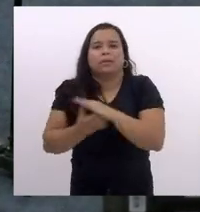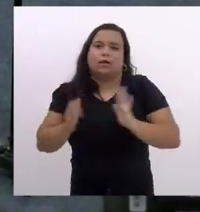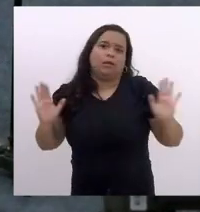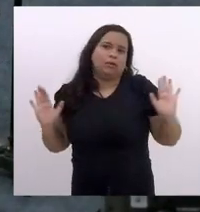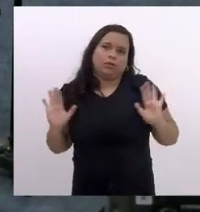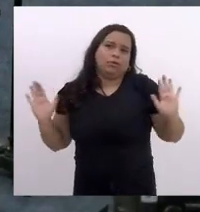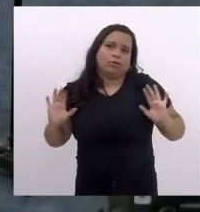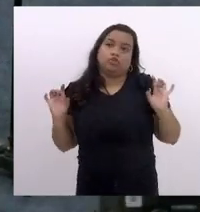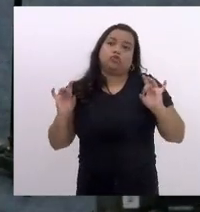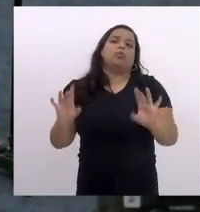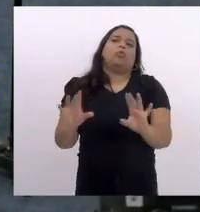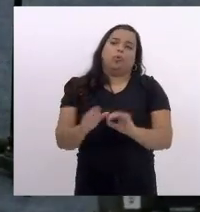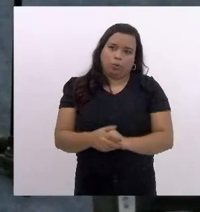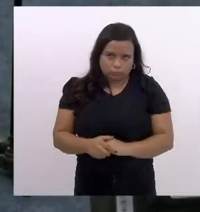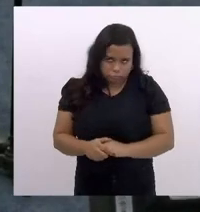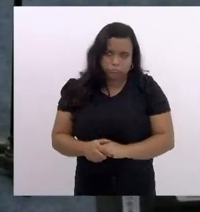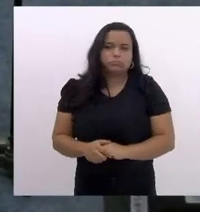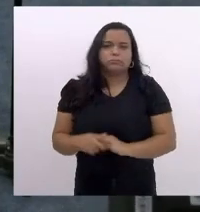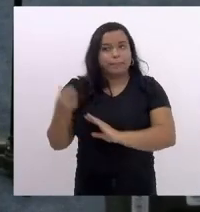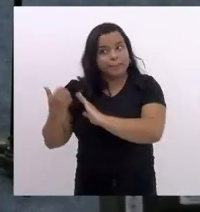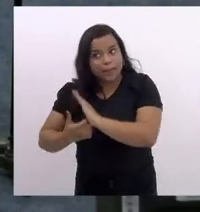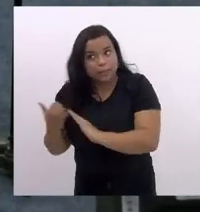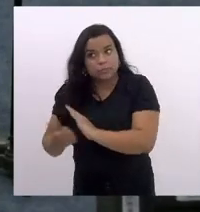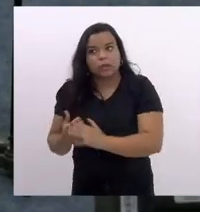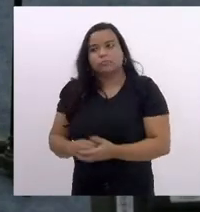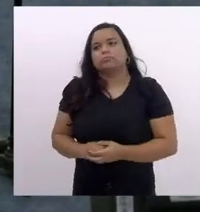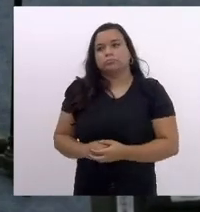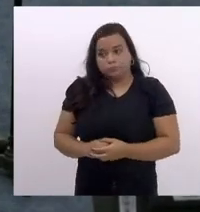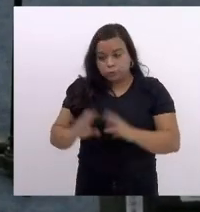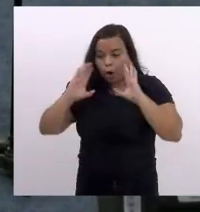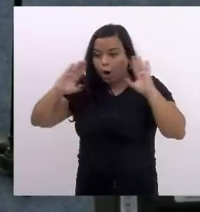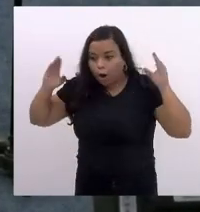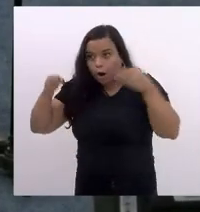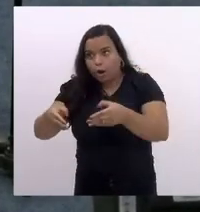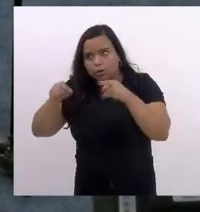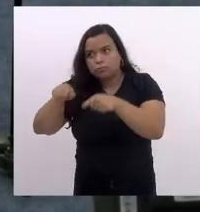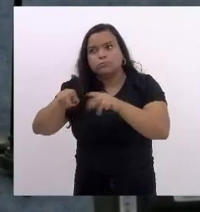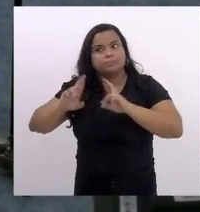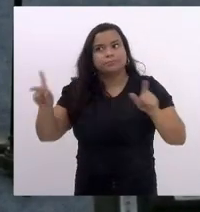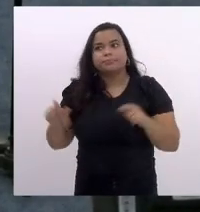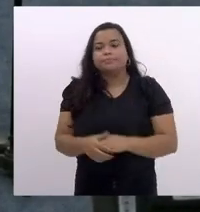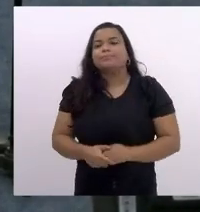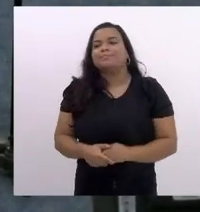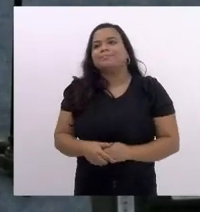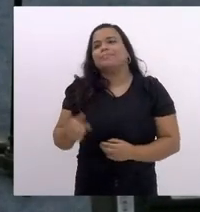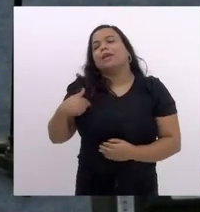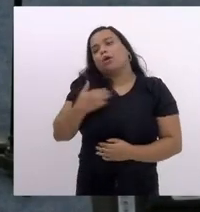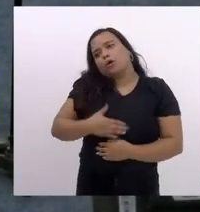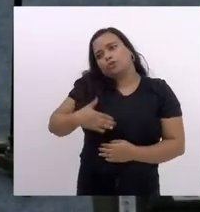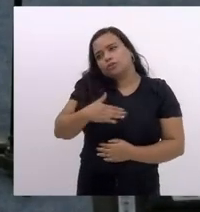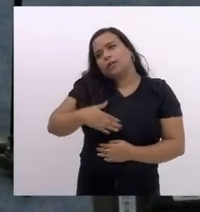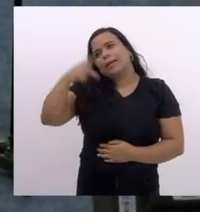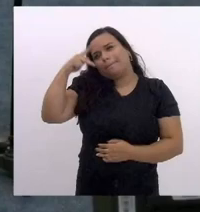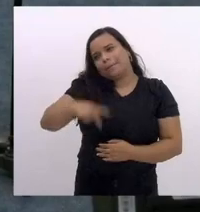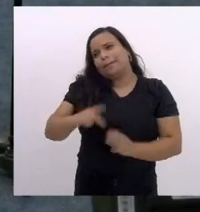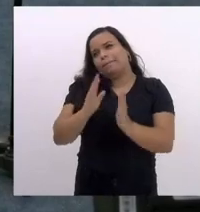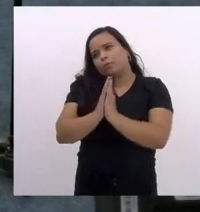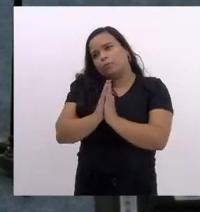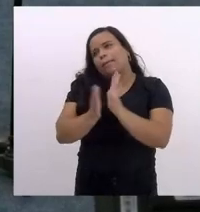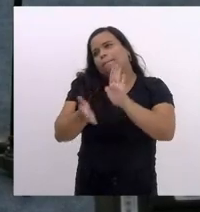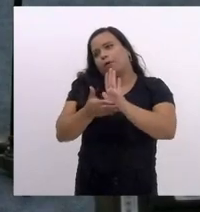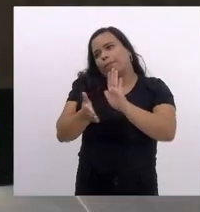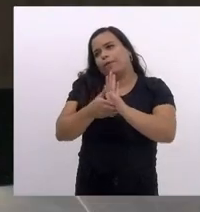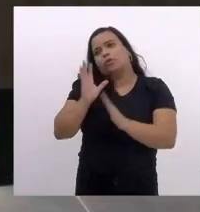especificamente. Não, é só, o horizonte é esse. Eu queria, senhor presidente, propor uma